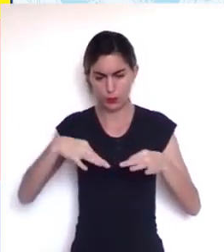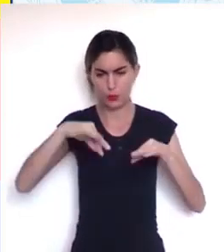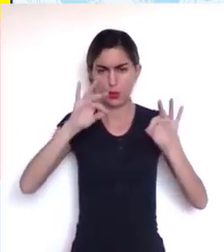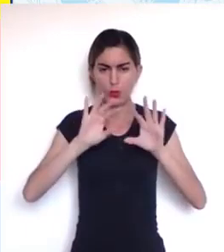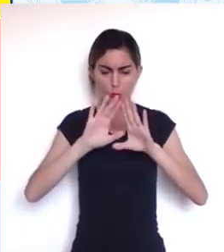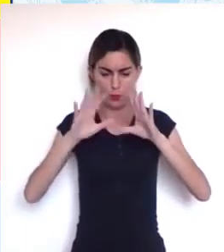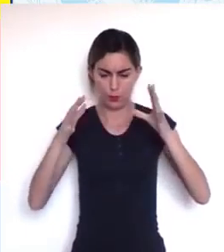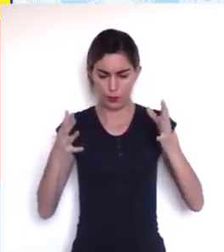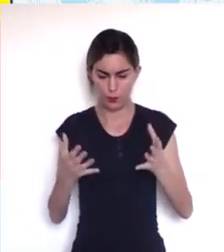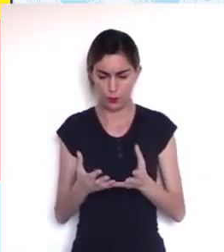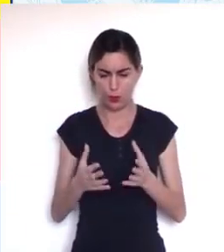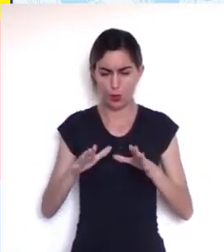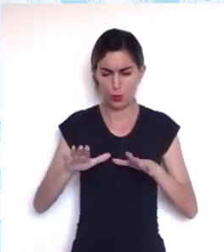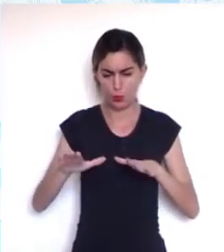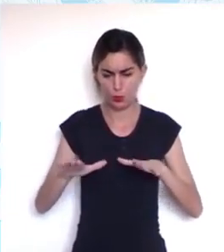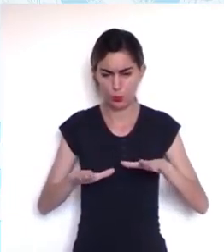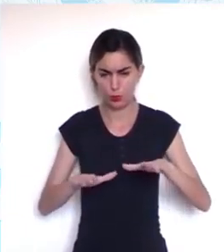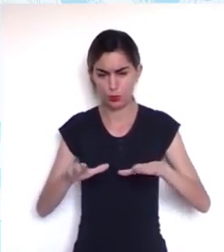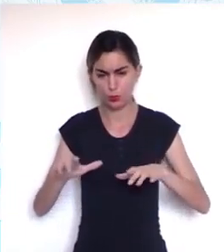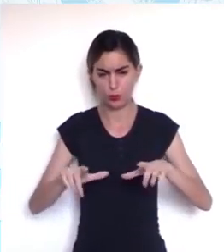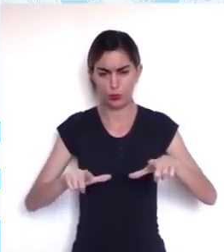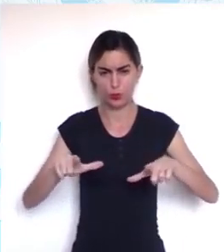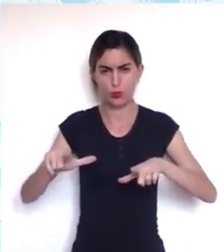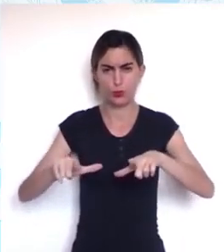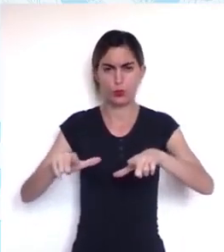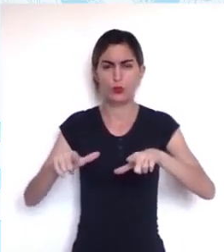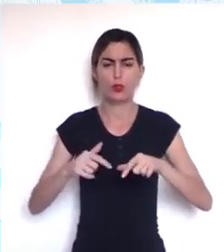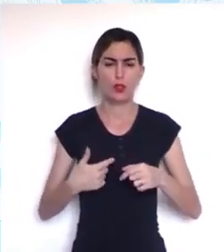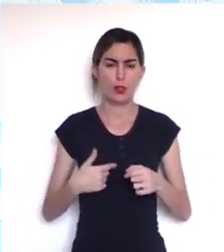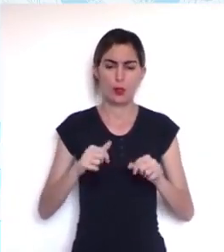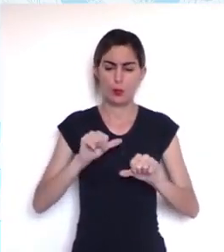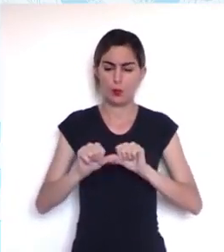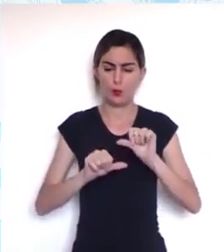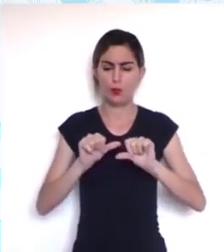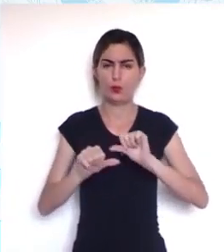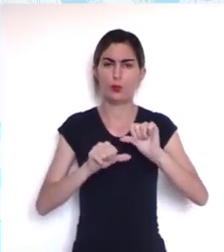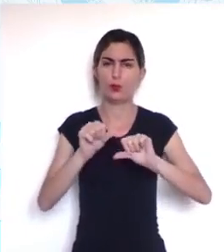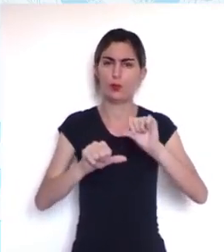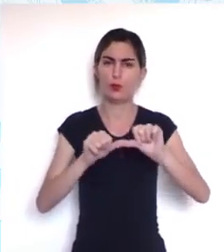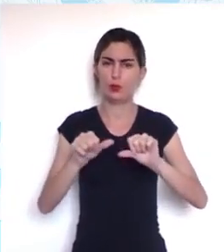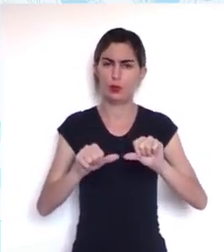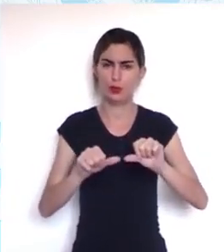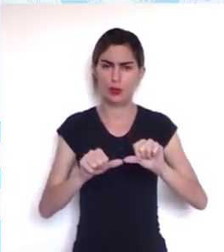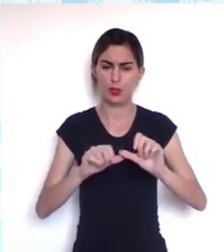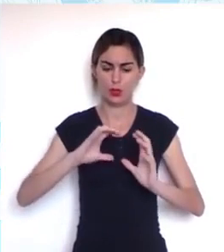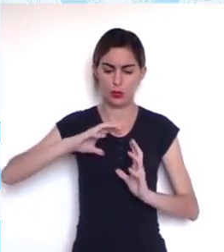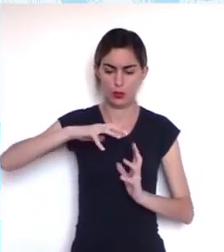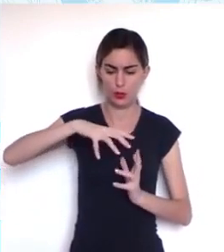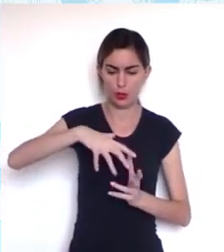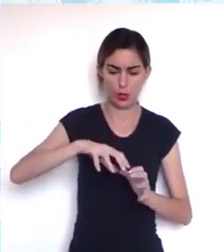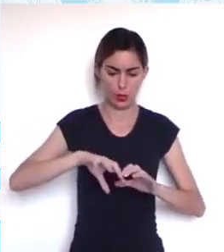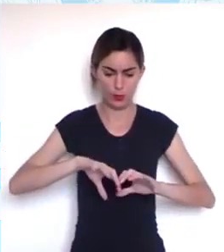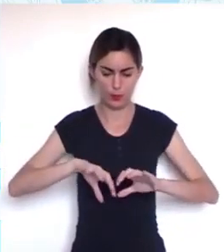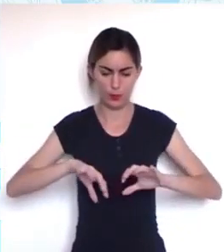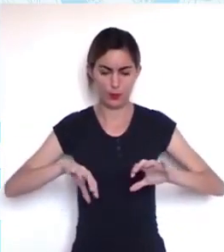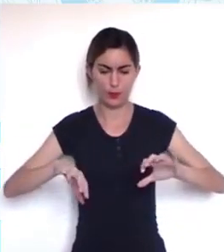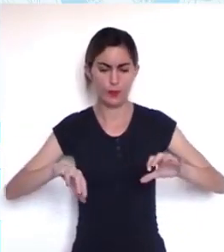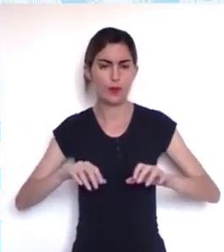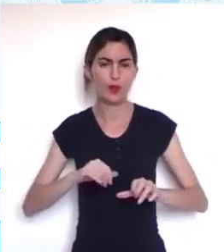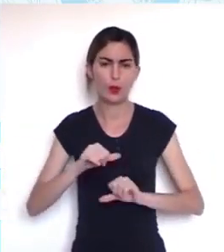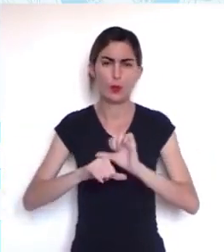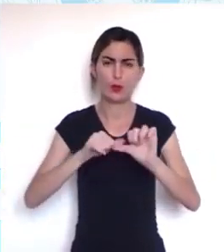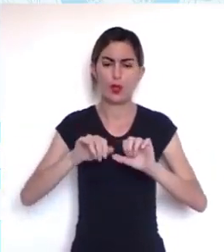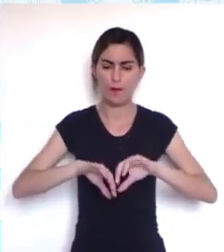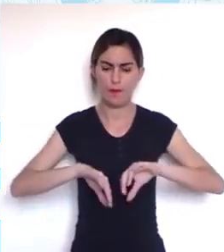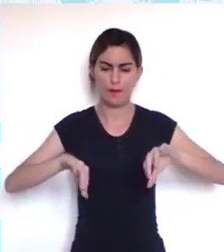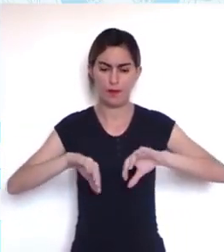E quando ela move lentamente sobre o manto terrestre, ela vai modificando com a estrutura da Terra. Ou seja,